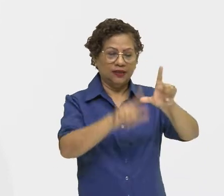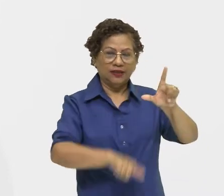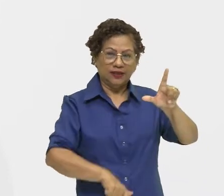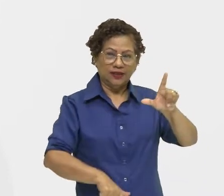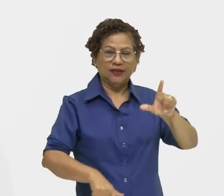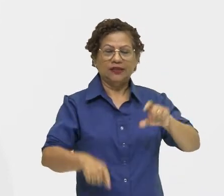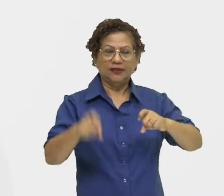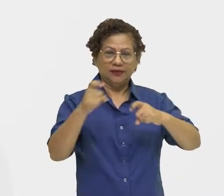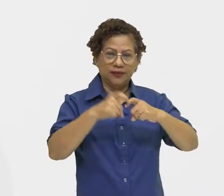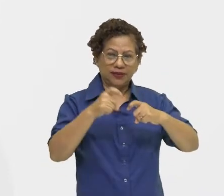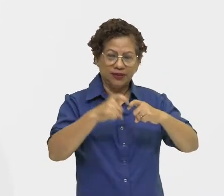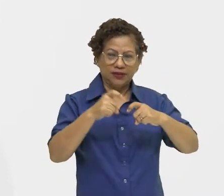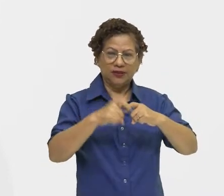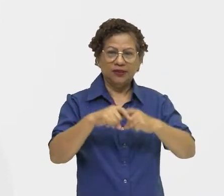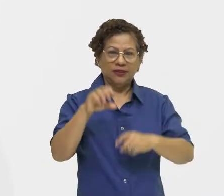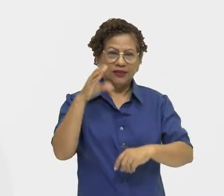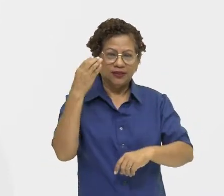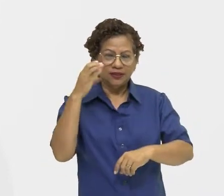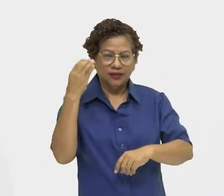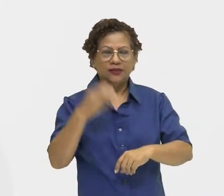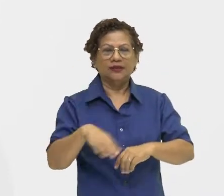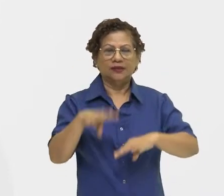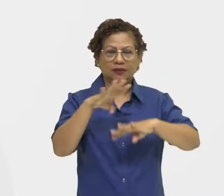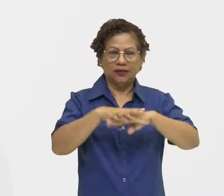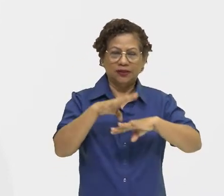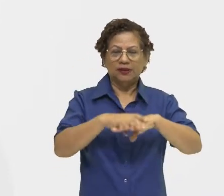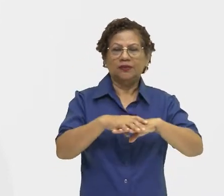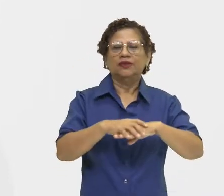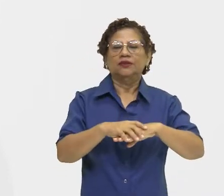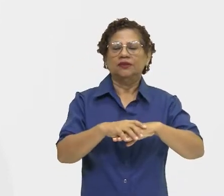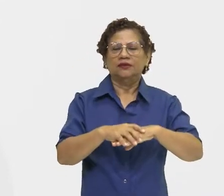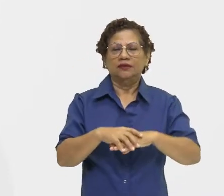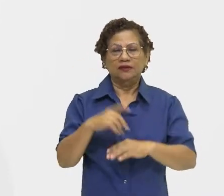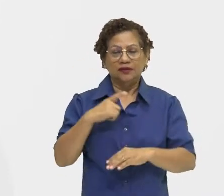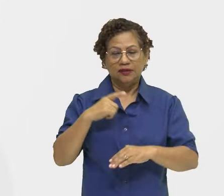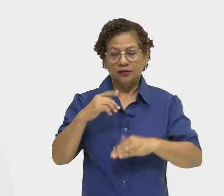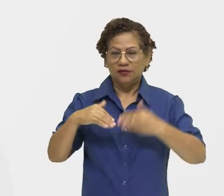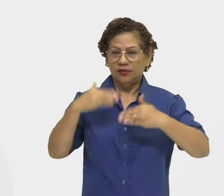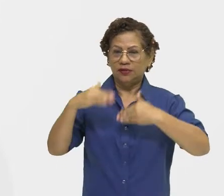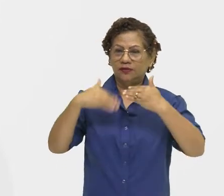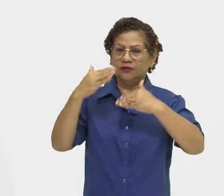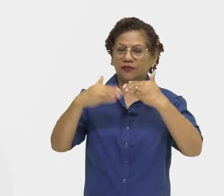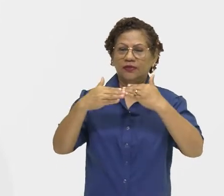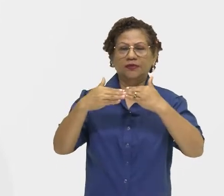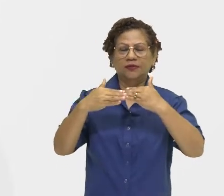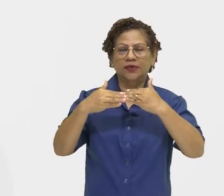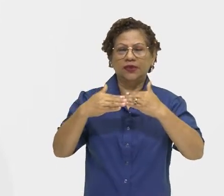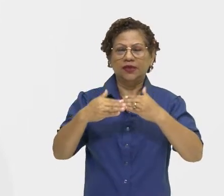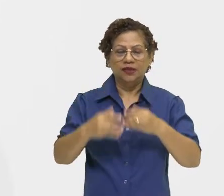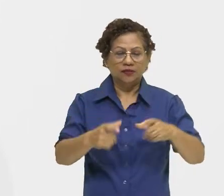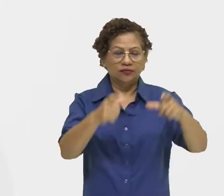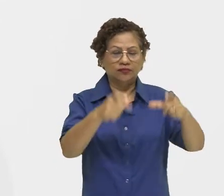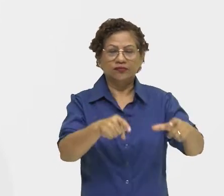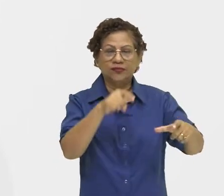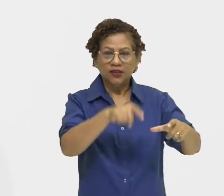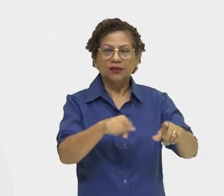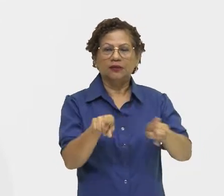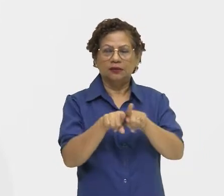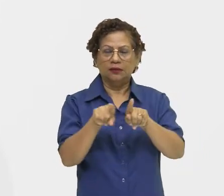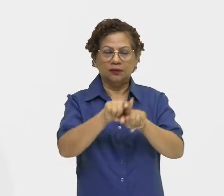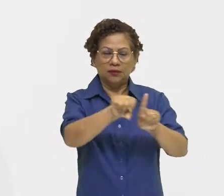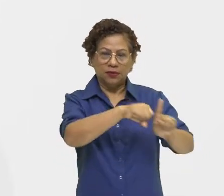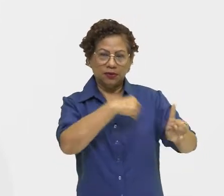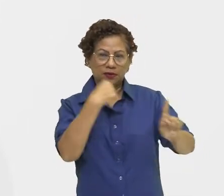matemáticas, que geraram e consolidaram um grande desenvolvimento no território, na organização social e